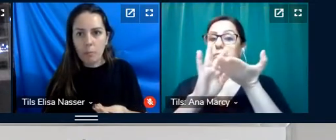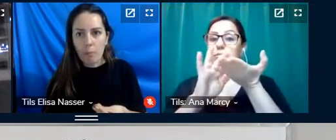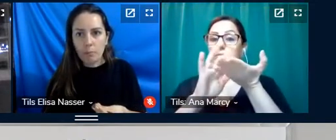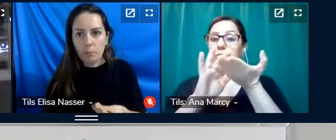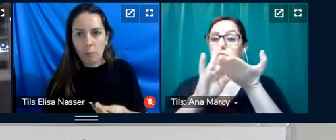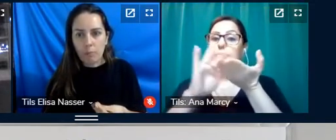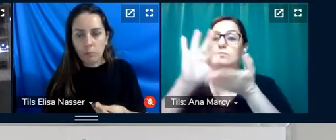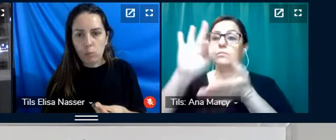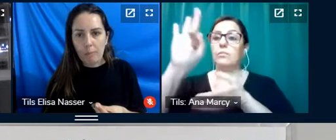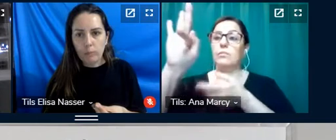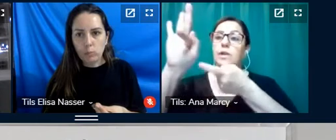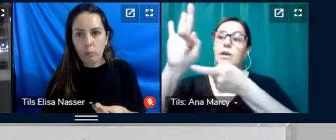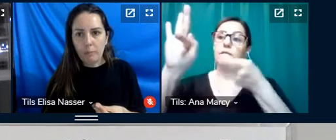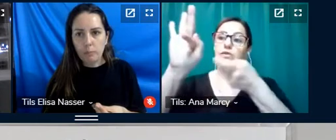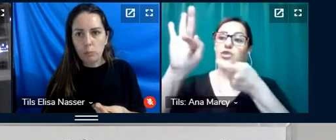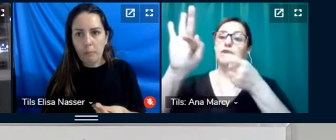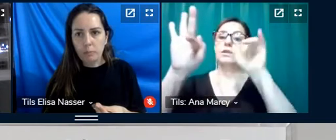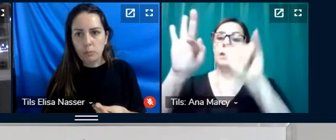decompostas